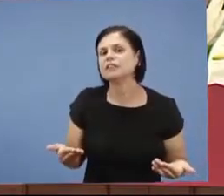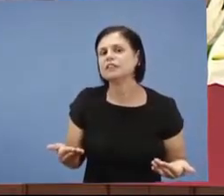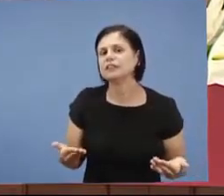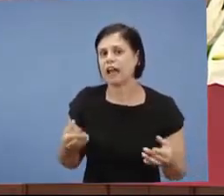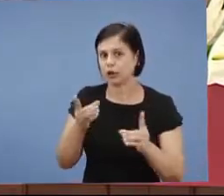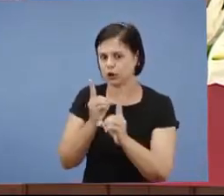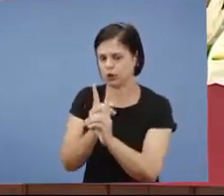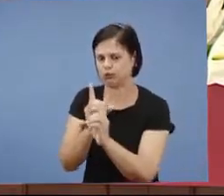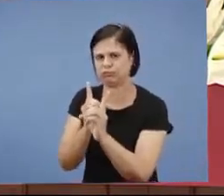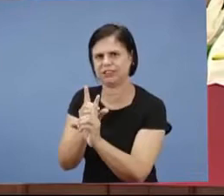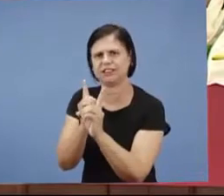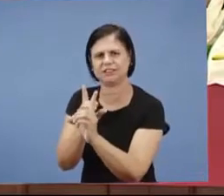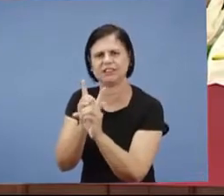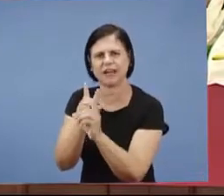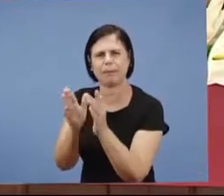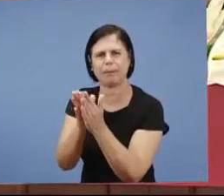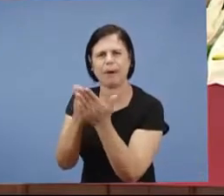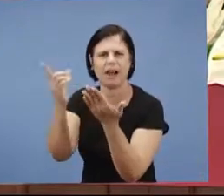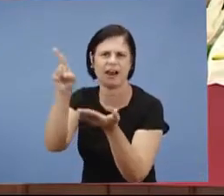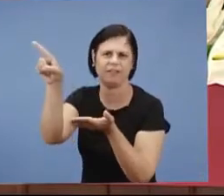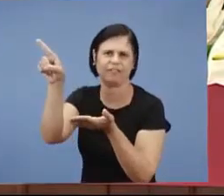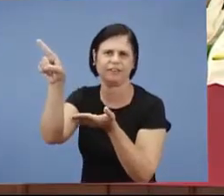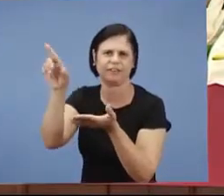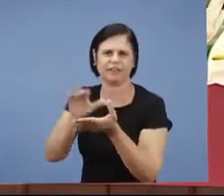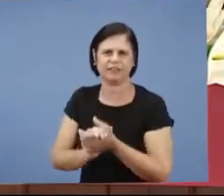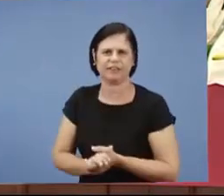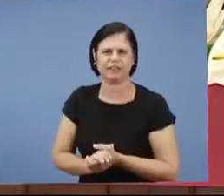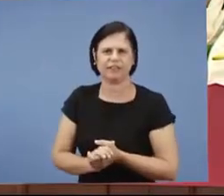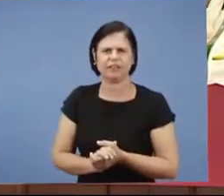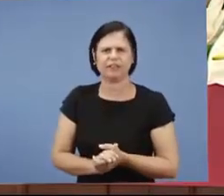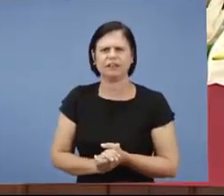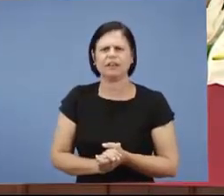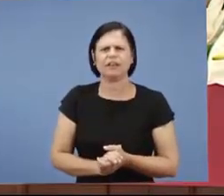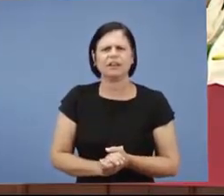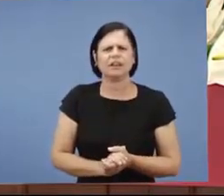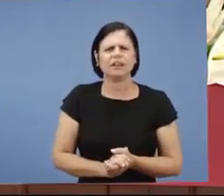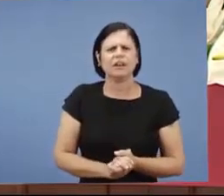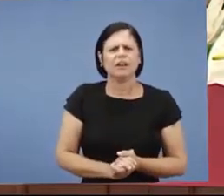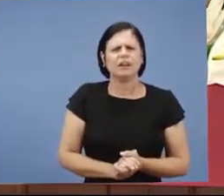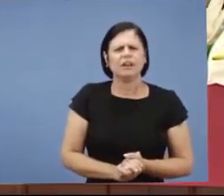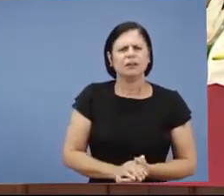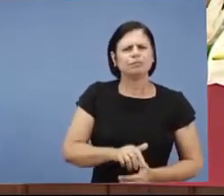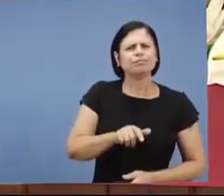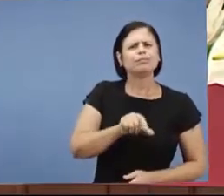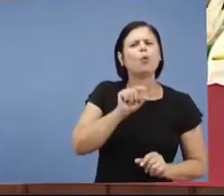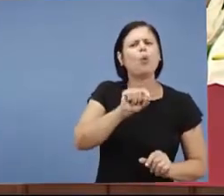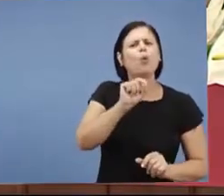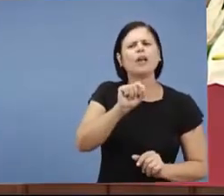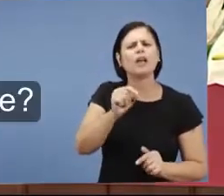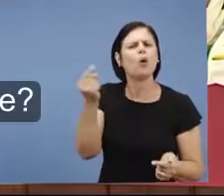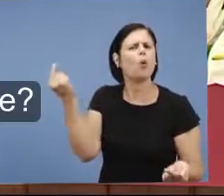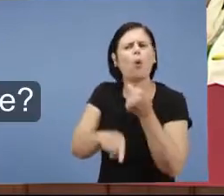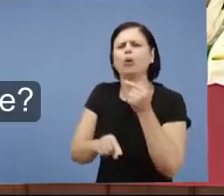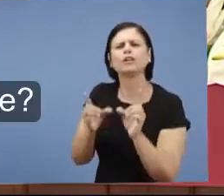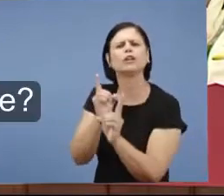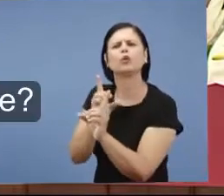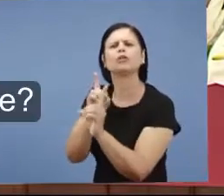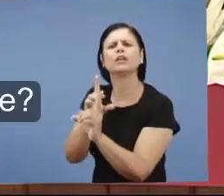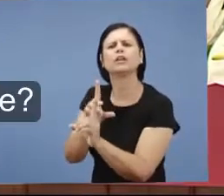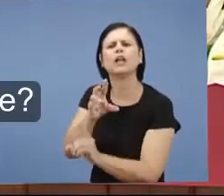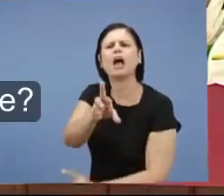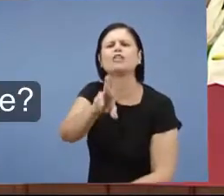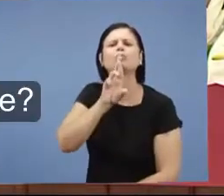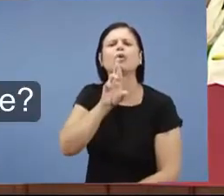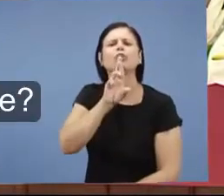a doutrina. Agora veja aqui, o que é que se opõe à doutrina? O que é que se opõe?